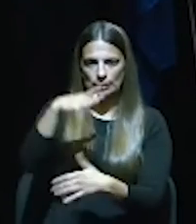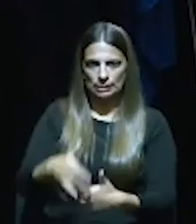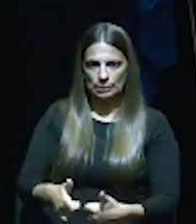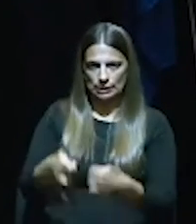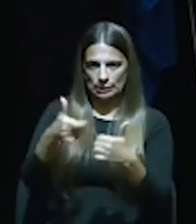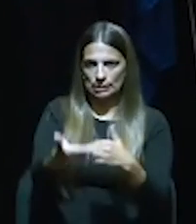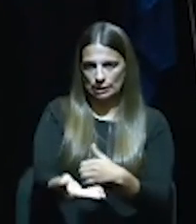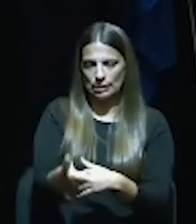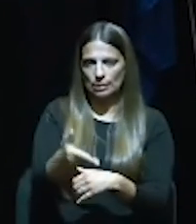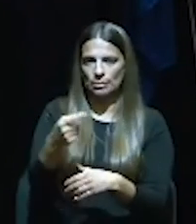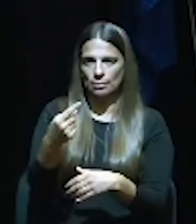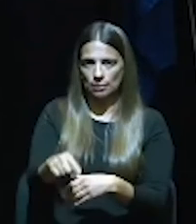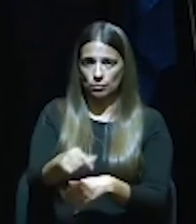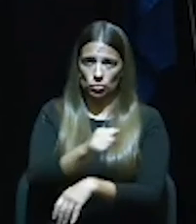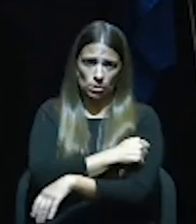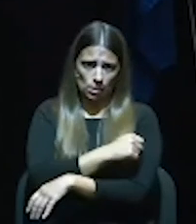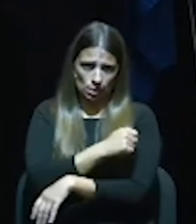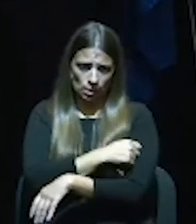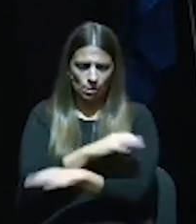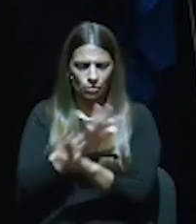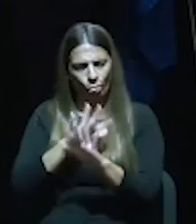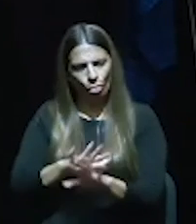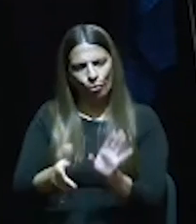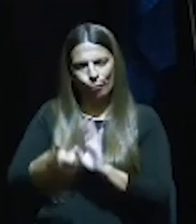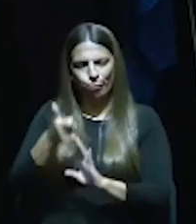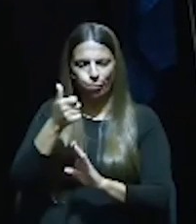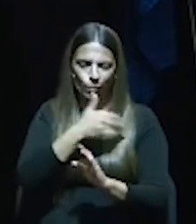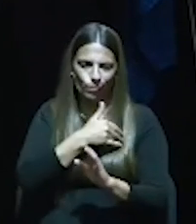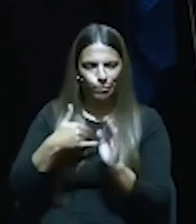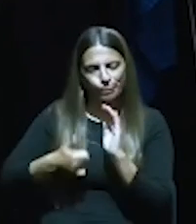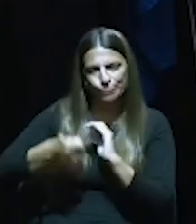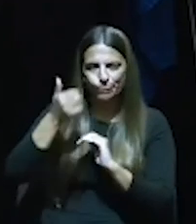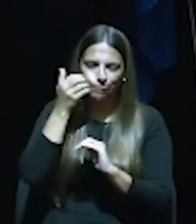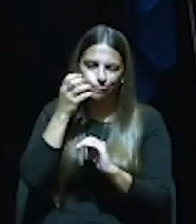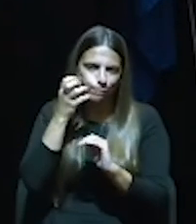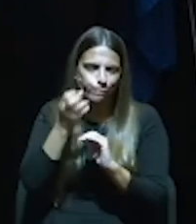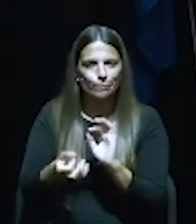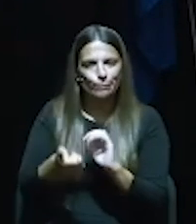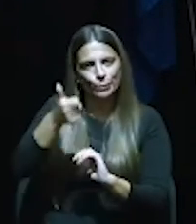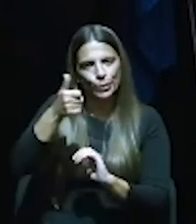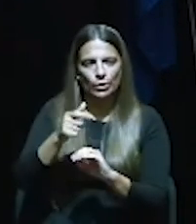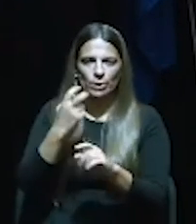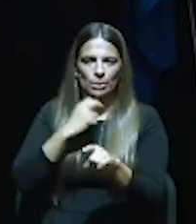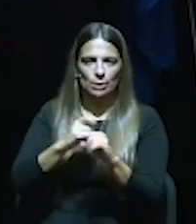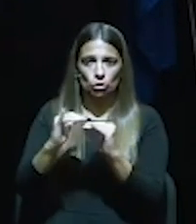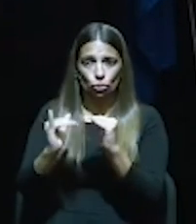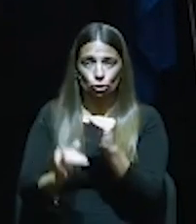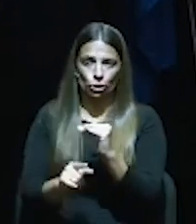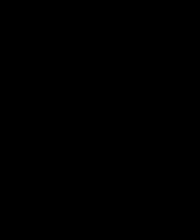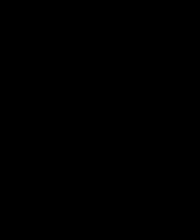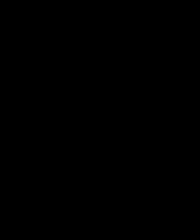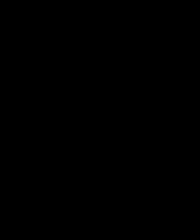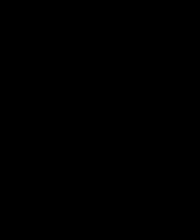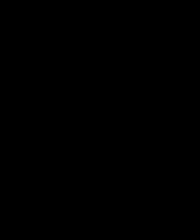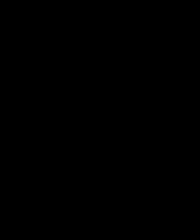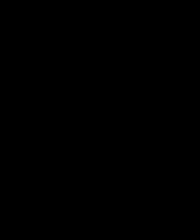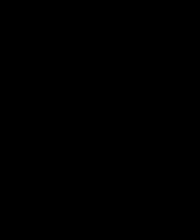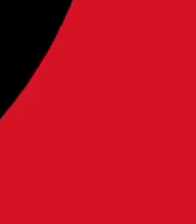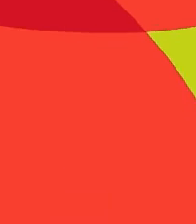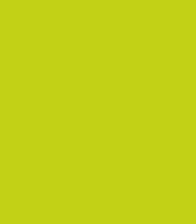cidade. Teremos casas mais confortáveis, mais saudáveis, com menor consumo de energia e com efeitos duradouros.